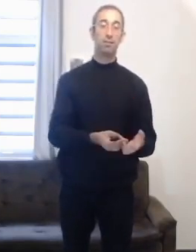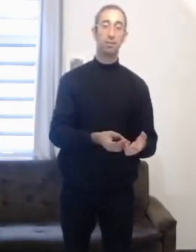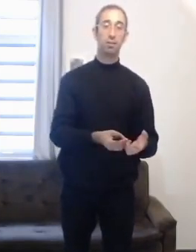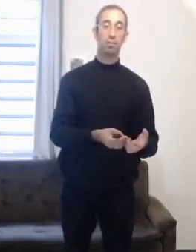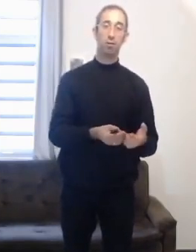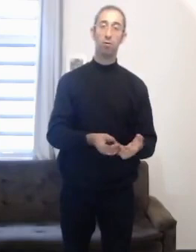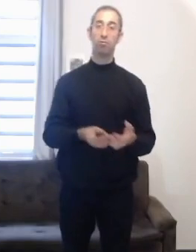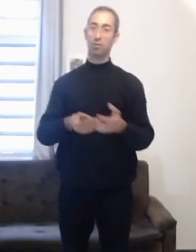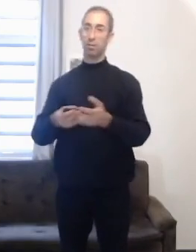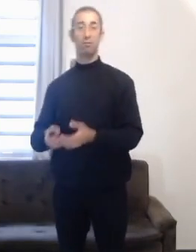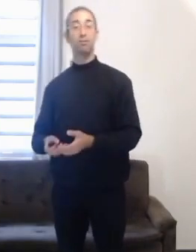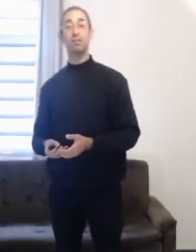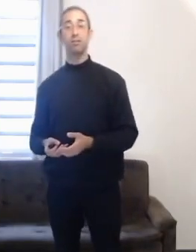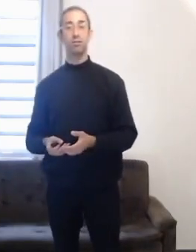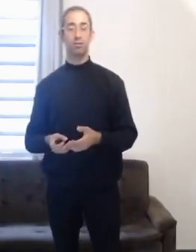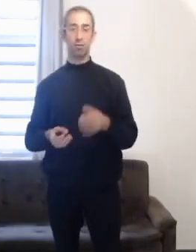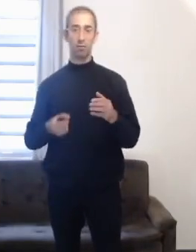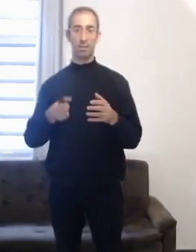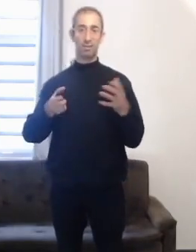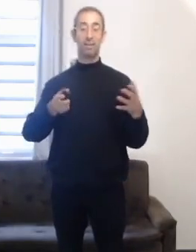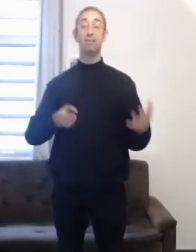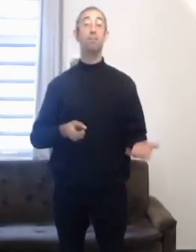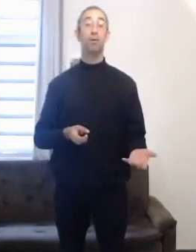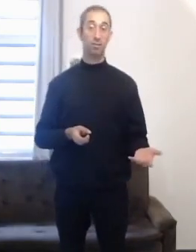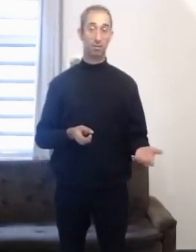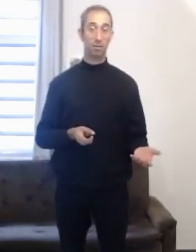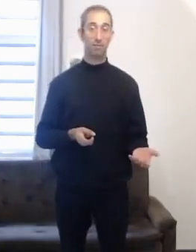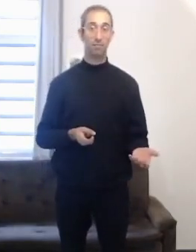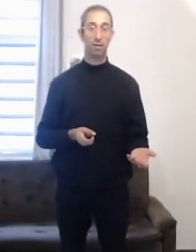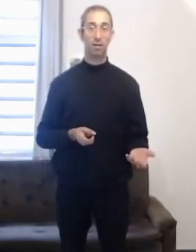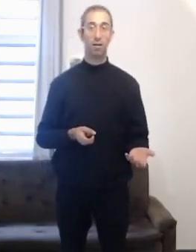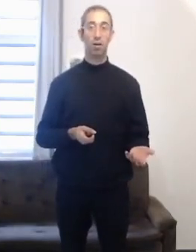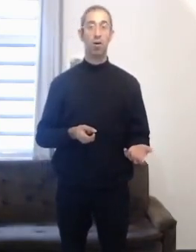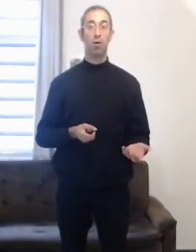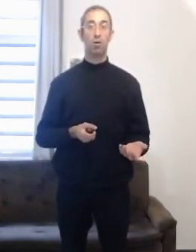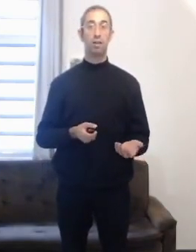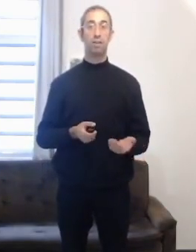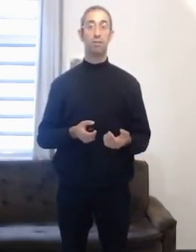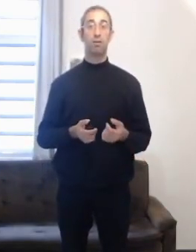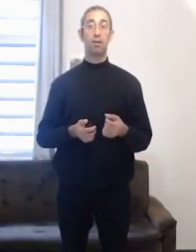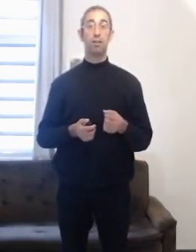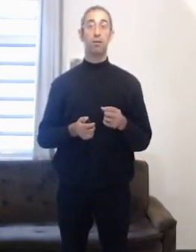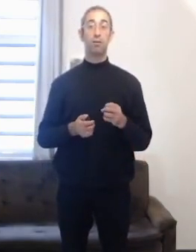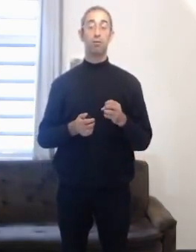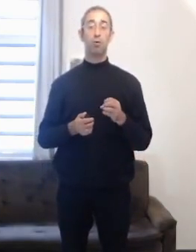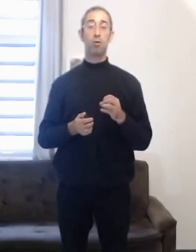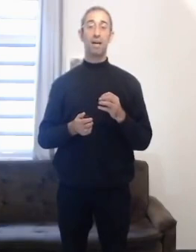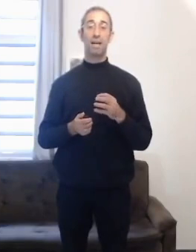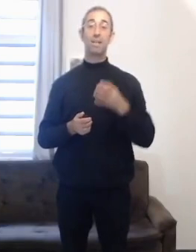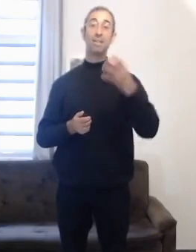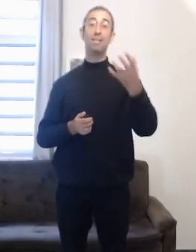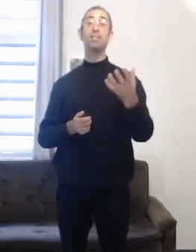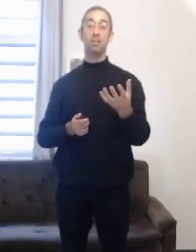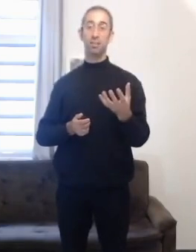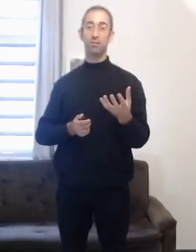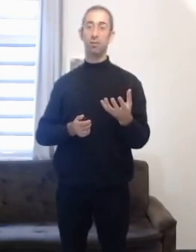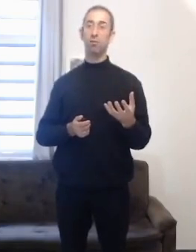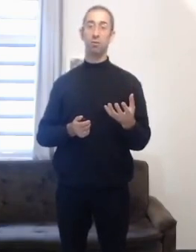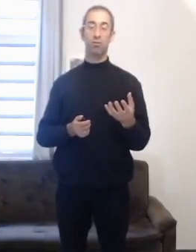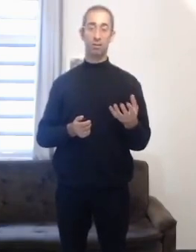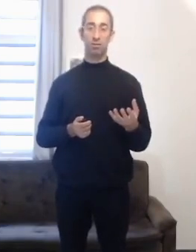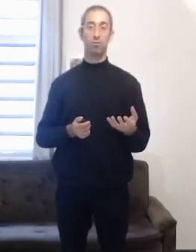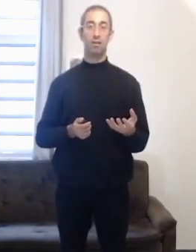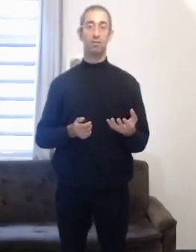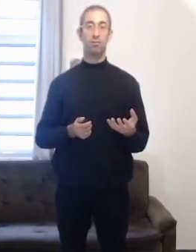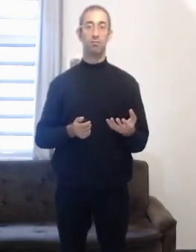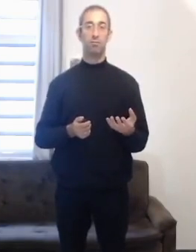ver se existe ou se não existe. Então, vou ter sete hipóteses. Outra questão, qual que é a característica desse